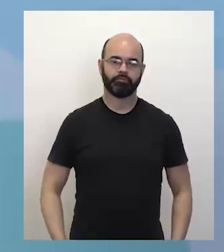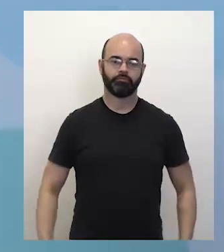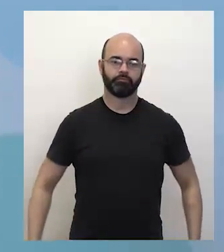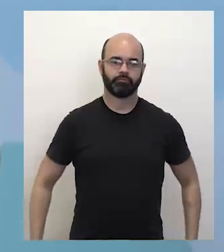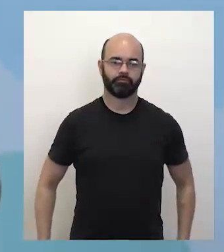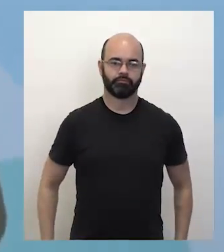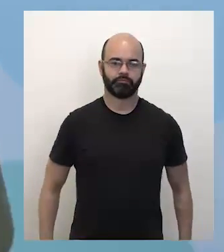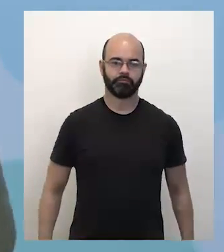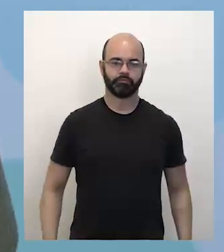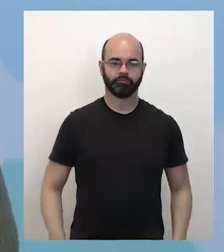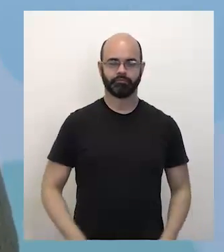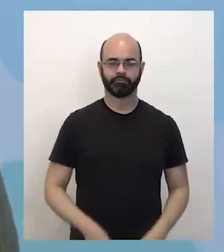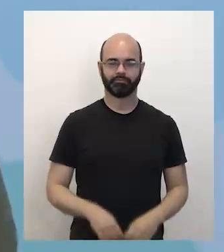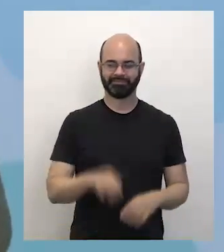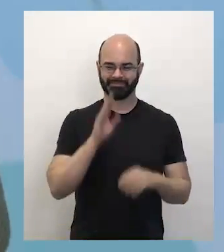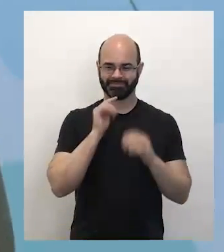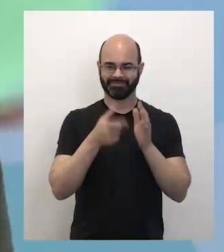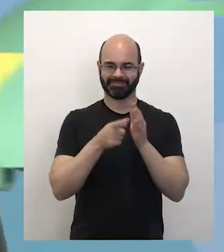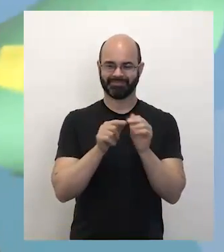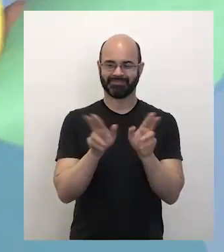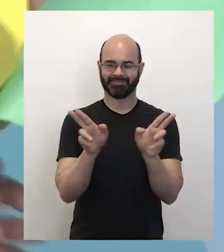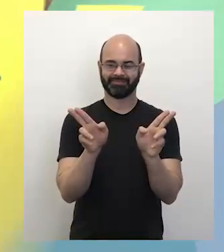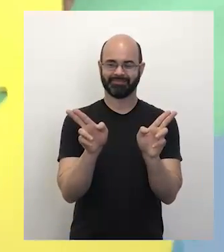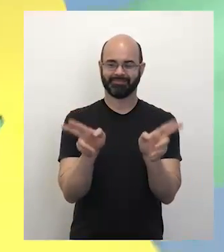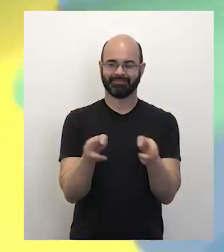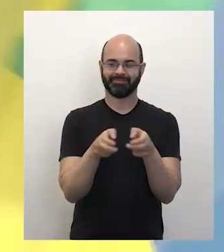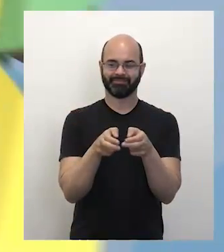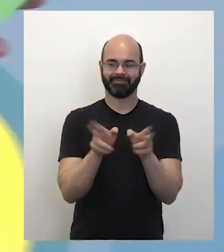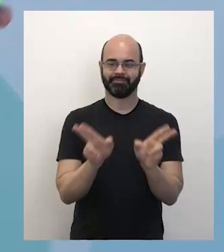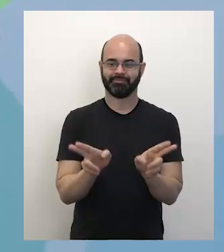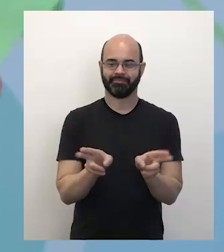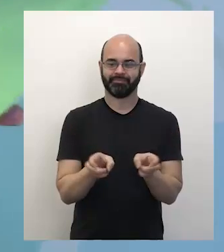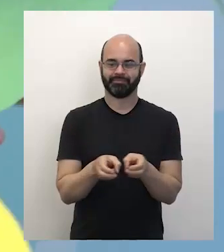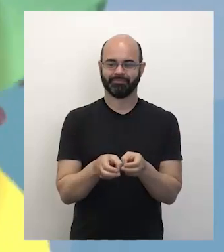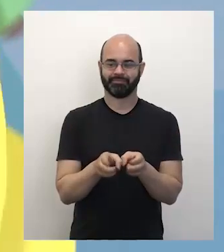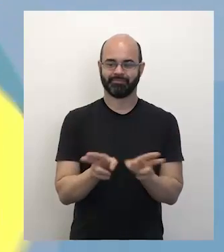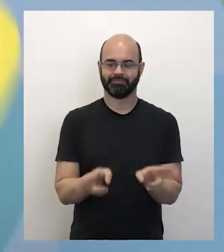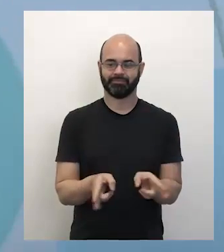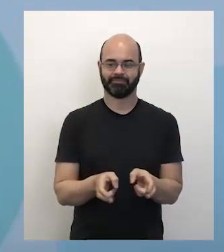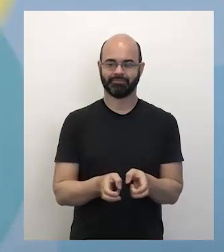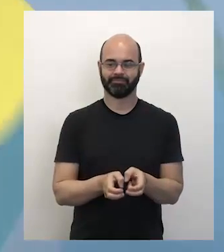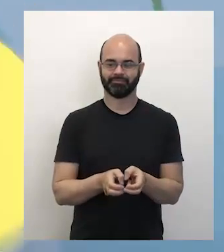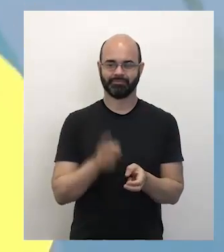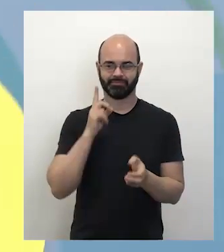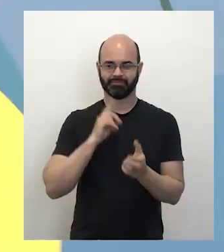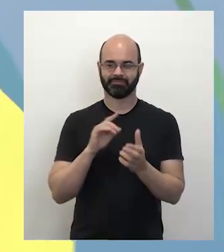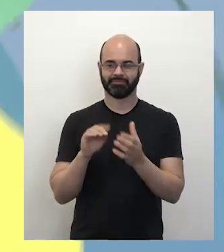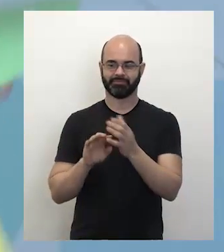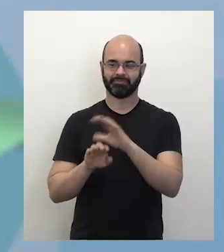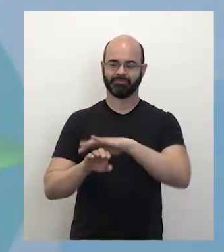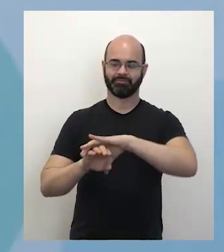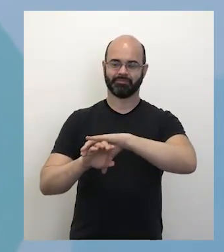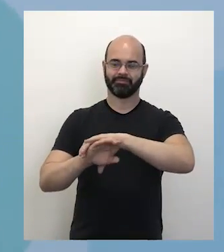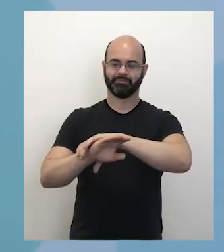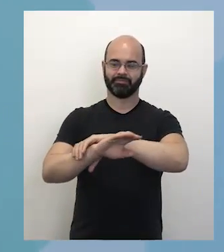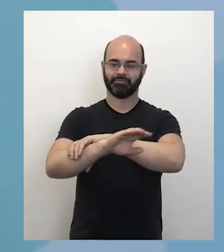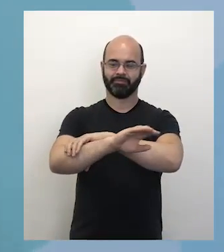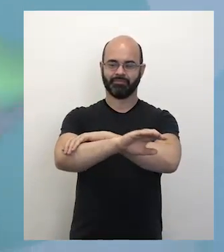abinhas, ó. A gente vai poder enfiar a mão aqui, por aqui, e a serpentezinha vai poder ficar, ó, no